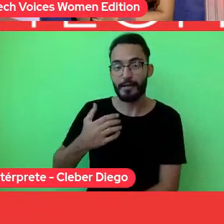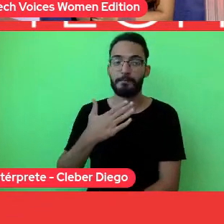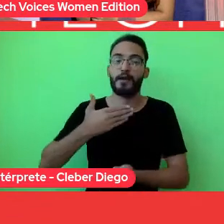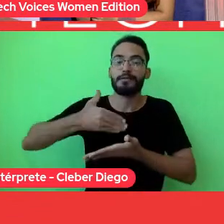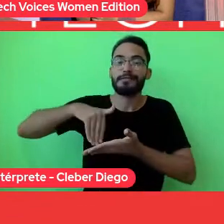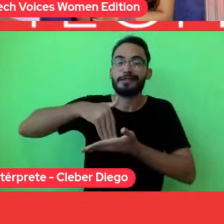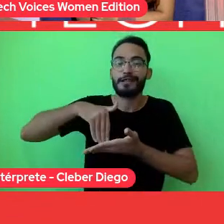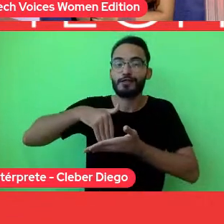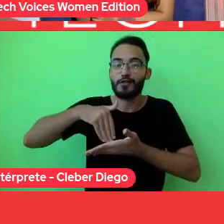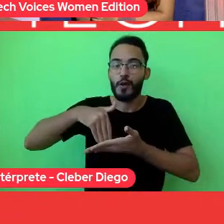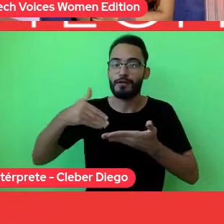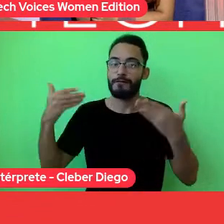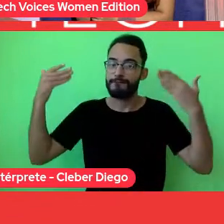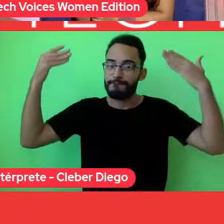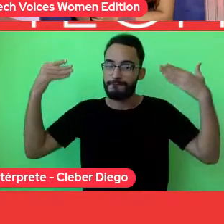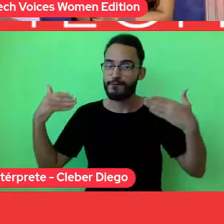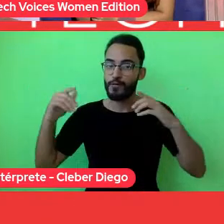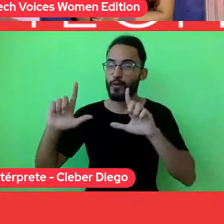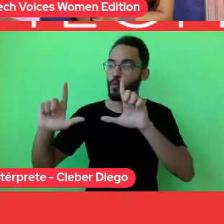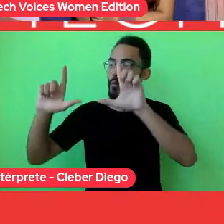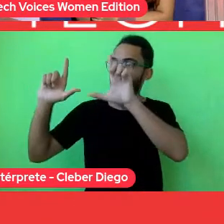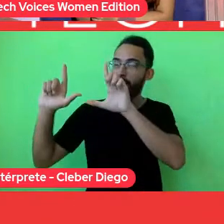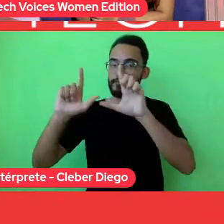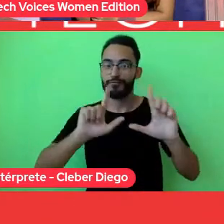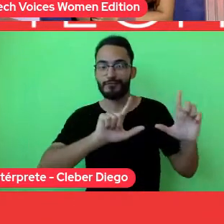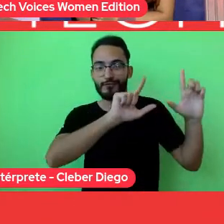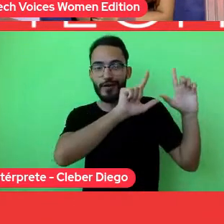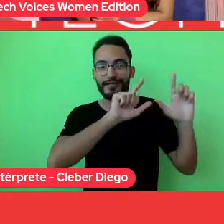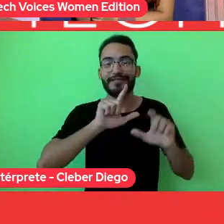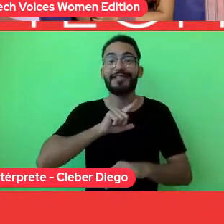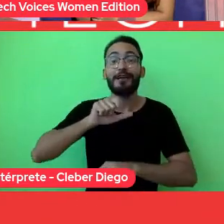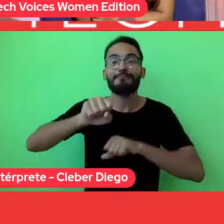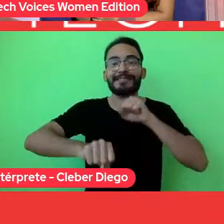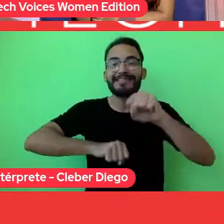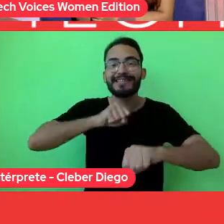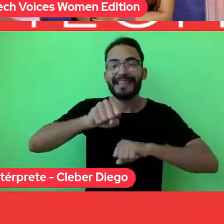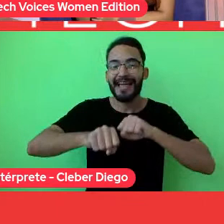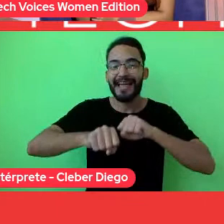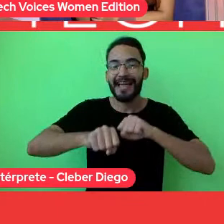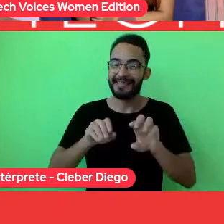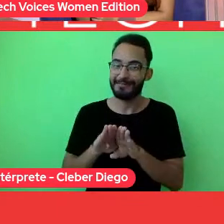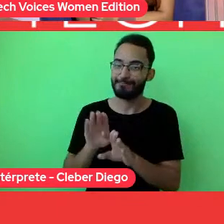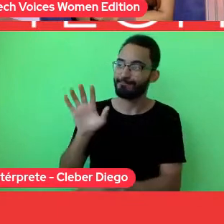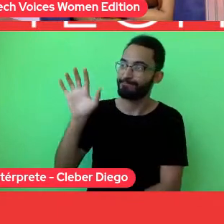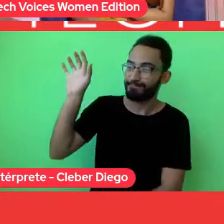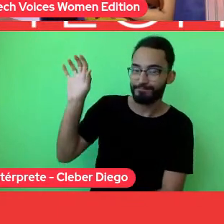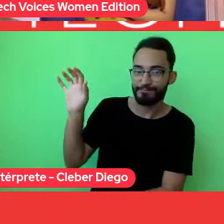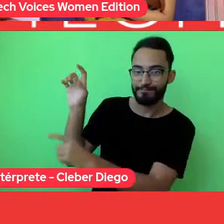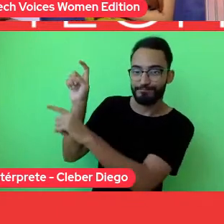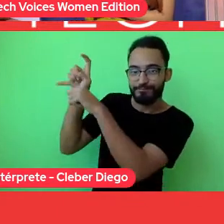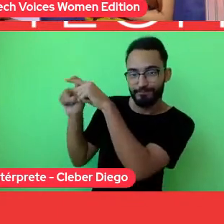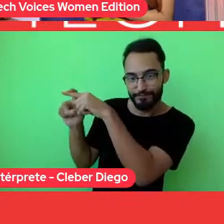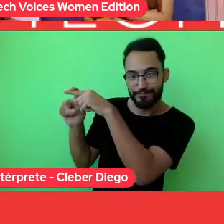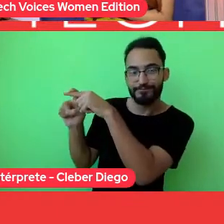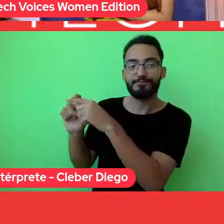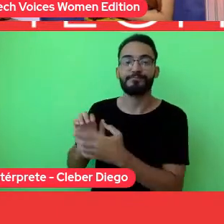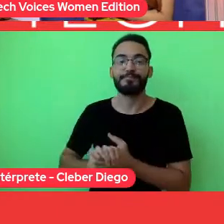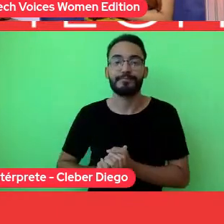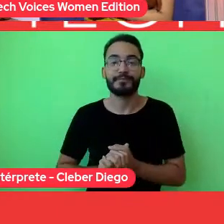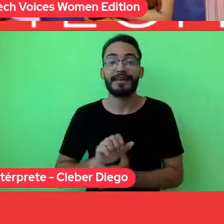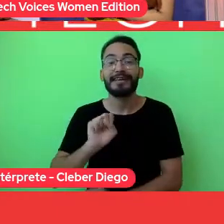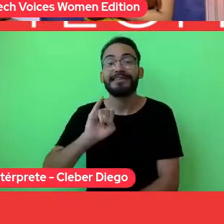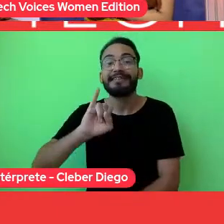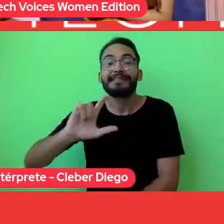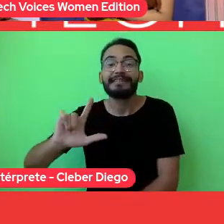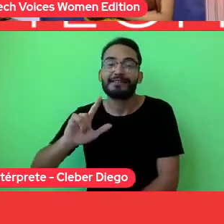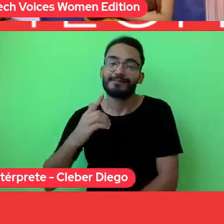escritório, que tem um fundo com os quadros e uma bicicleta aqui pendurada. Bom, podem me chamar de Sil, né? Como a Val